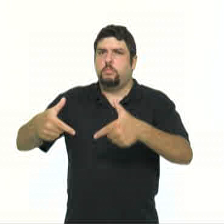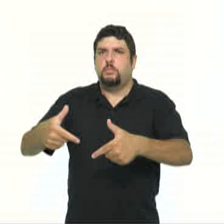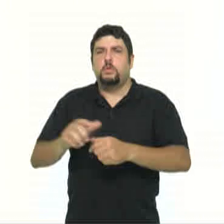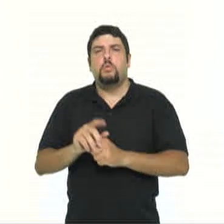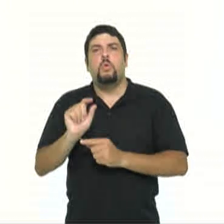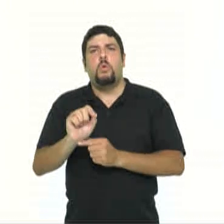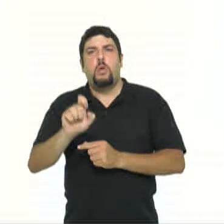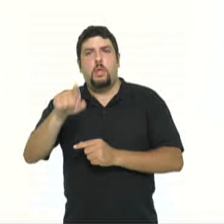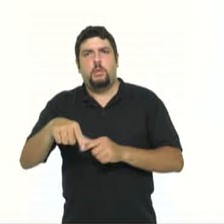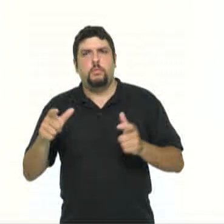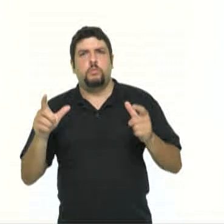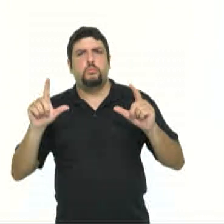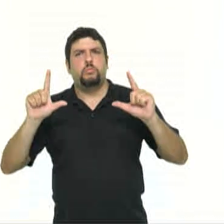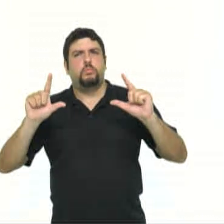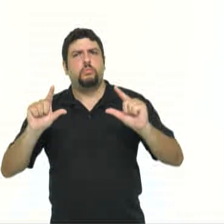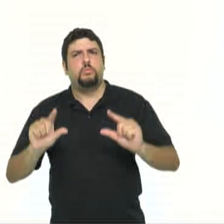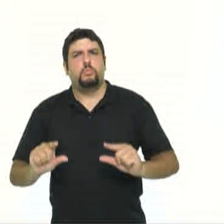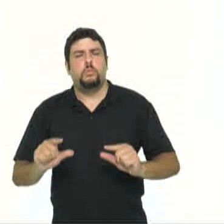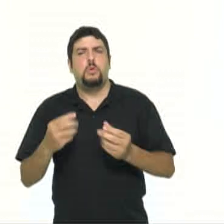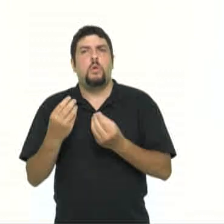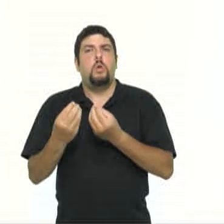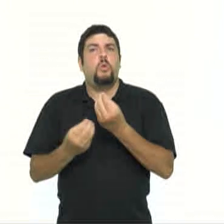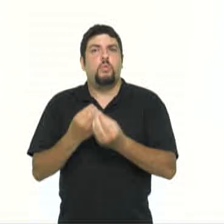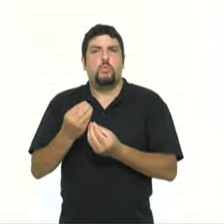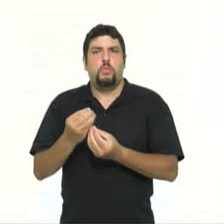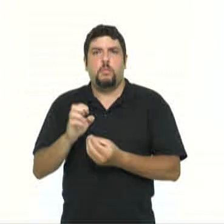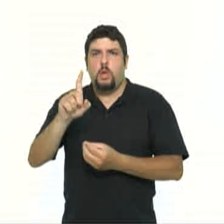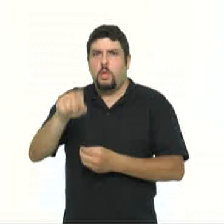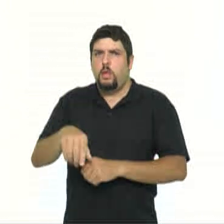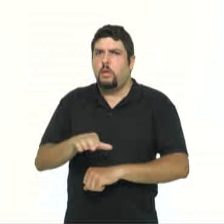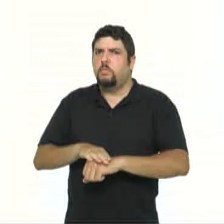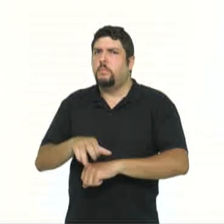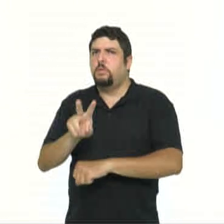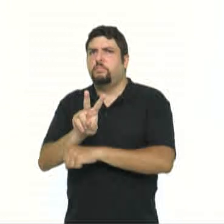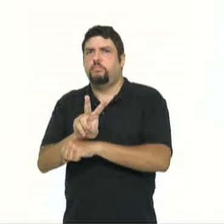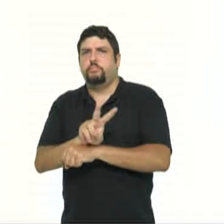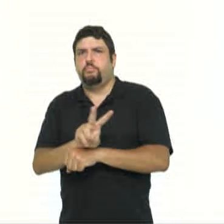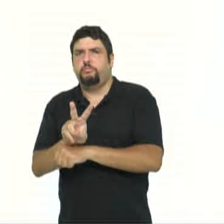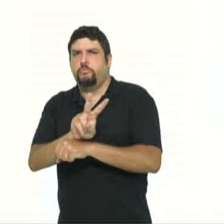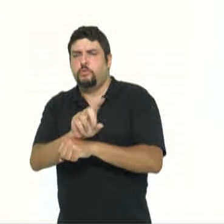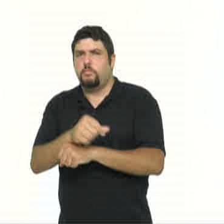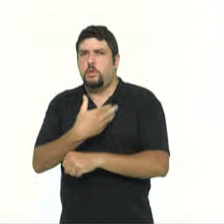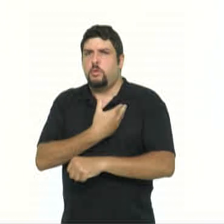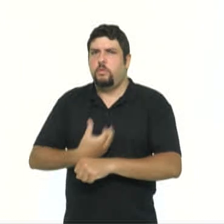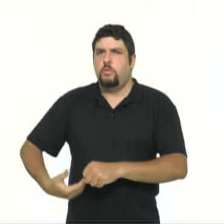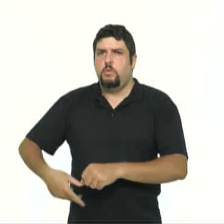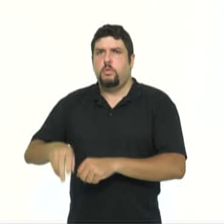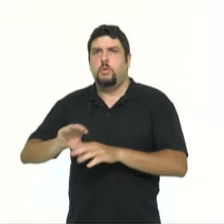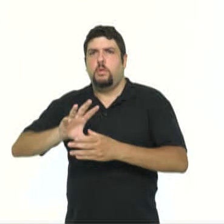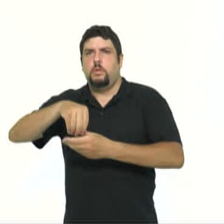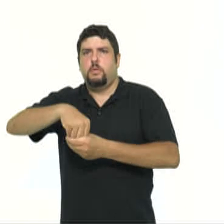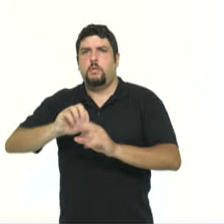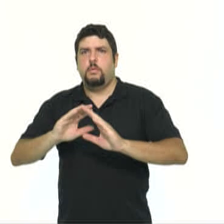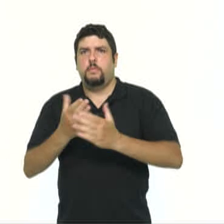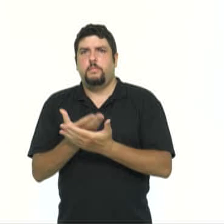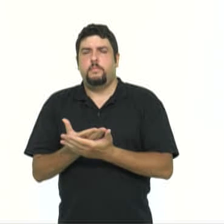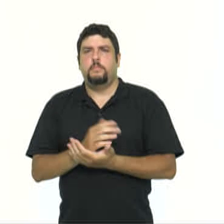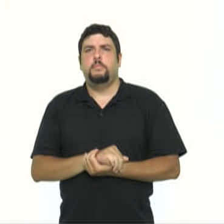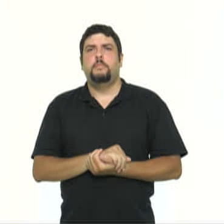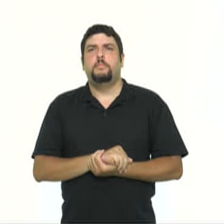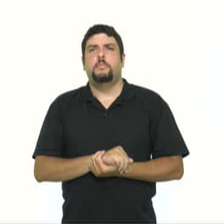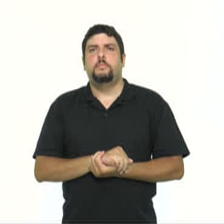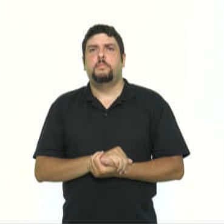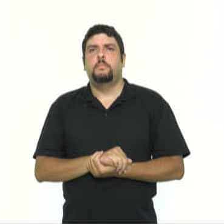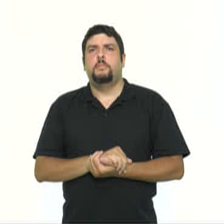deveria ser atenuado por meio de uma maior gerência do Estado nesse âmbito escolar. Diante